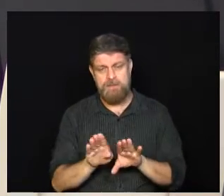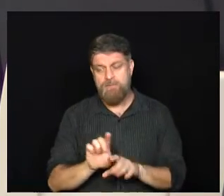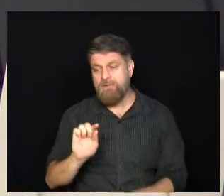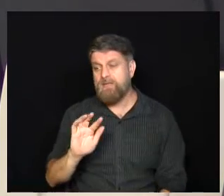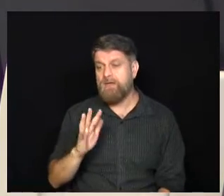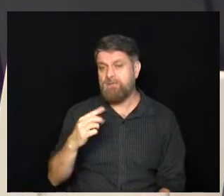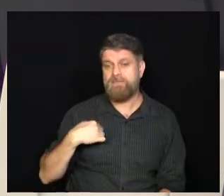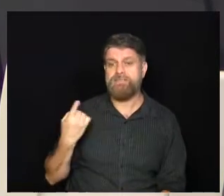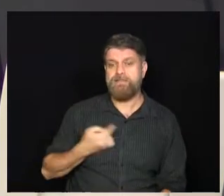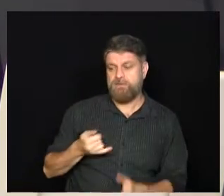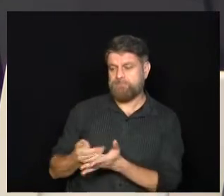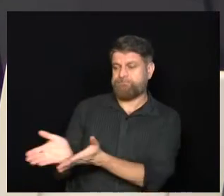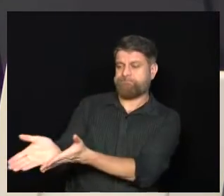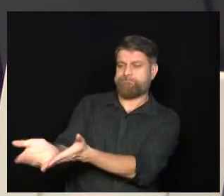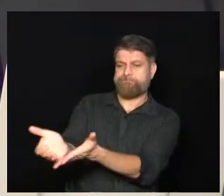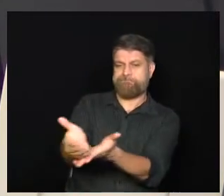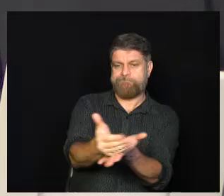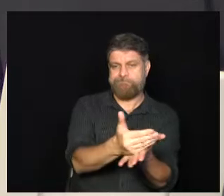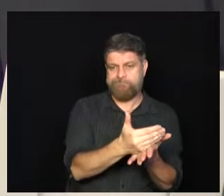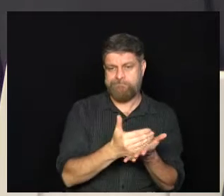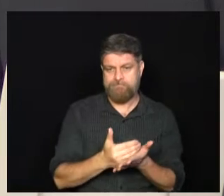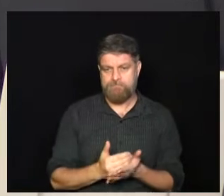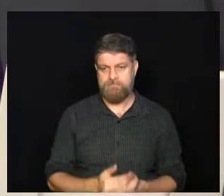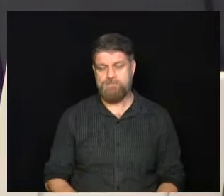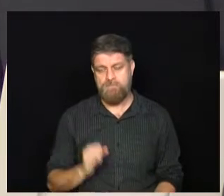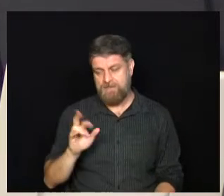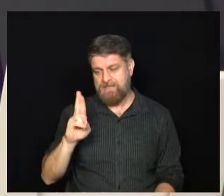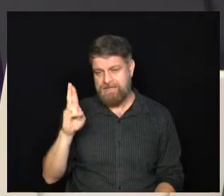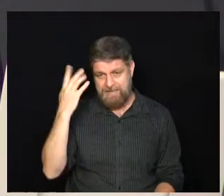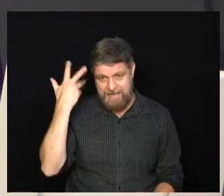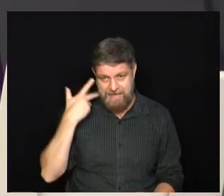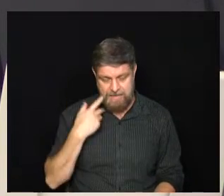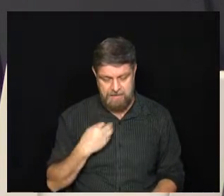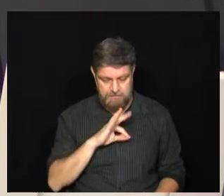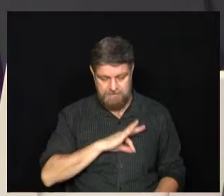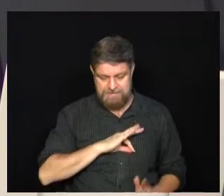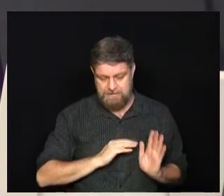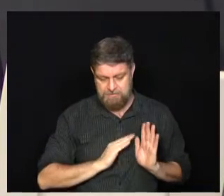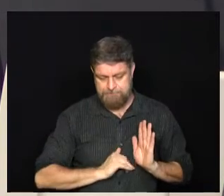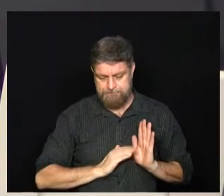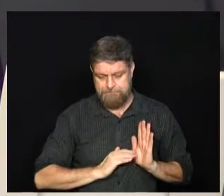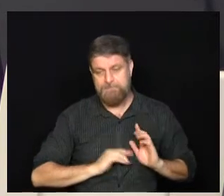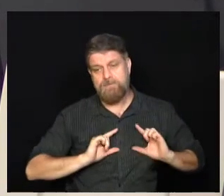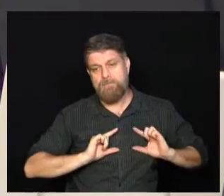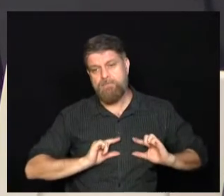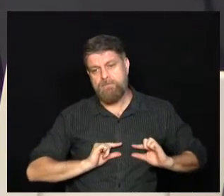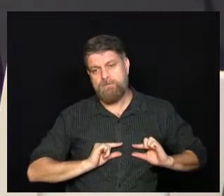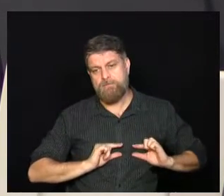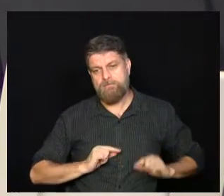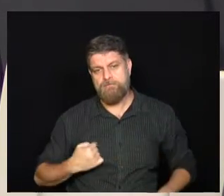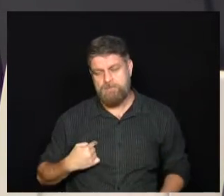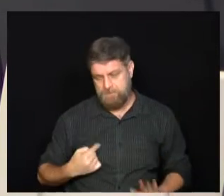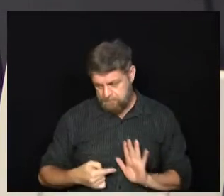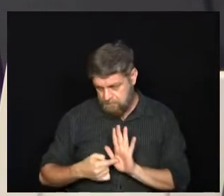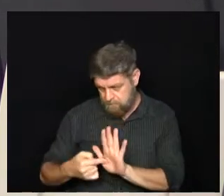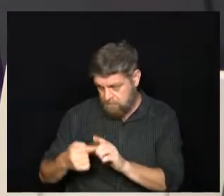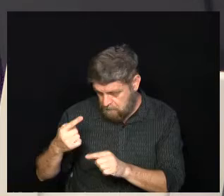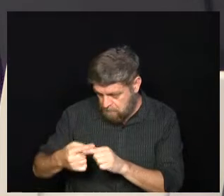afeta também o desconto do imposto de renda na fonte. Então, por isso, também está justificada a queda